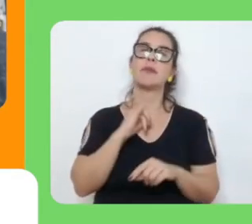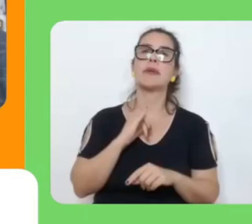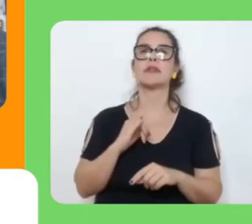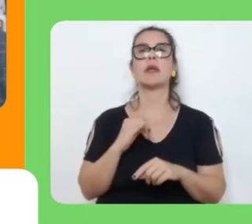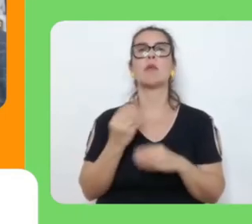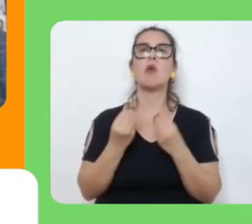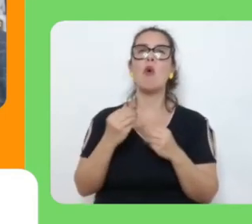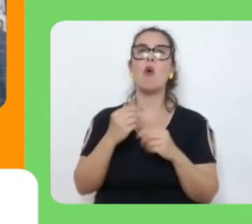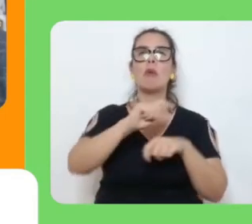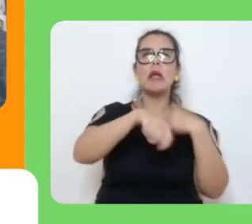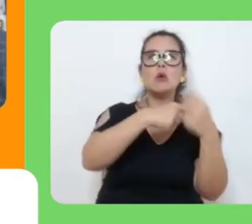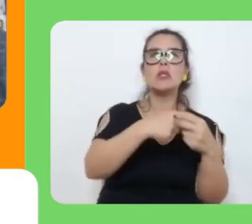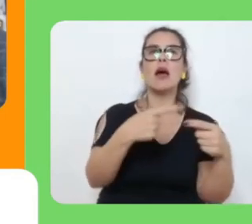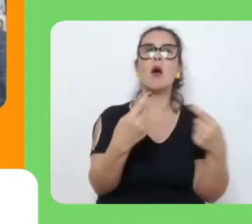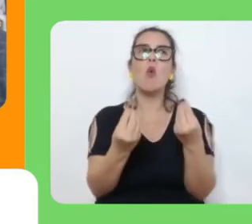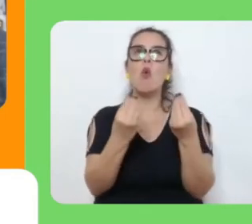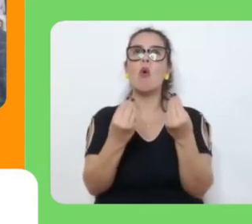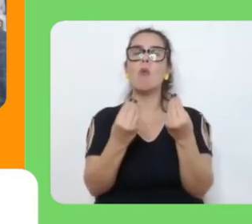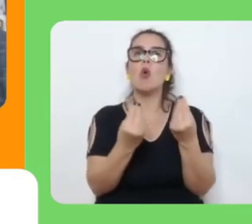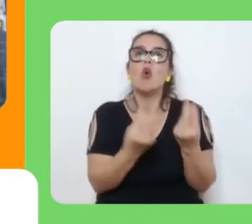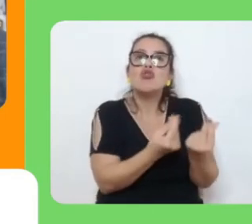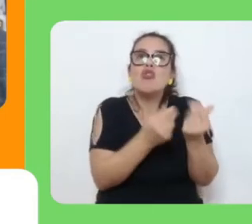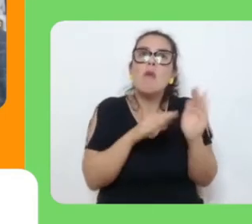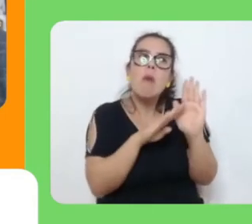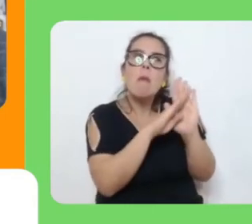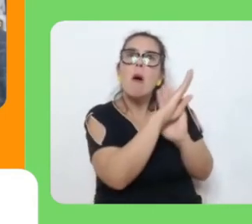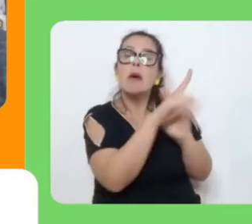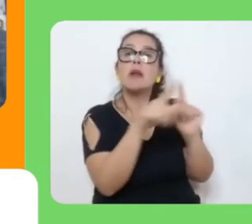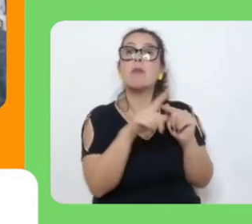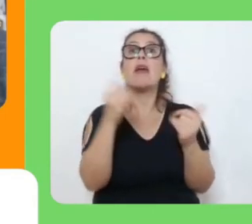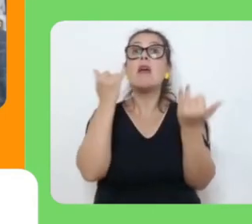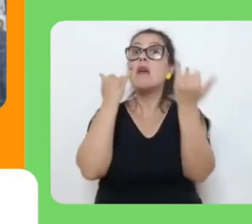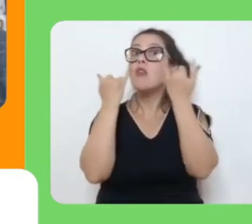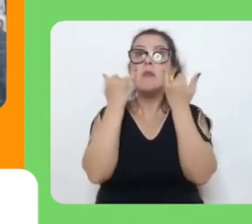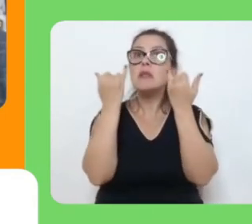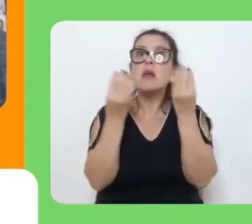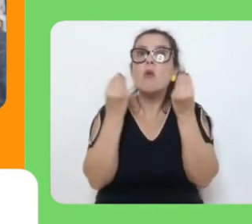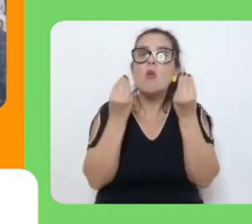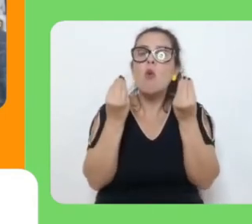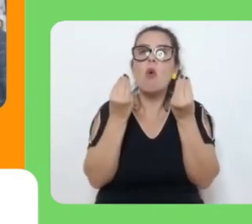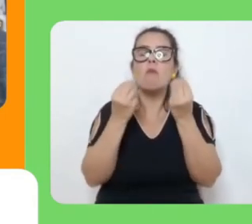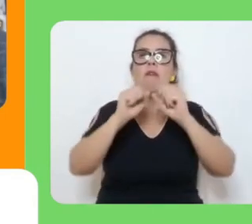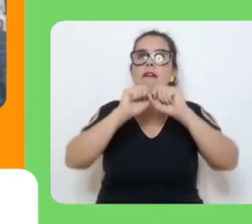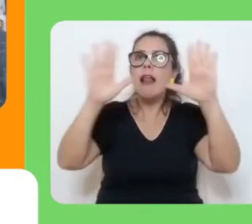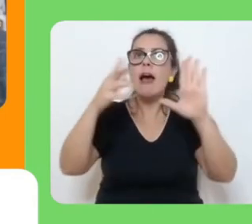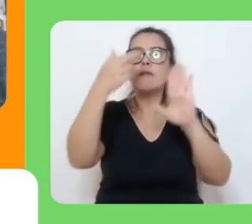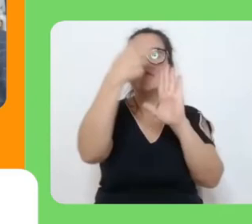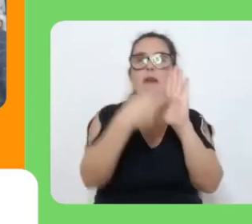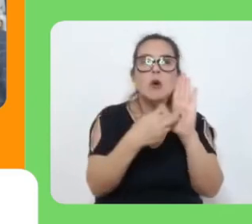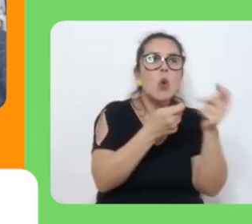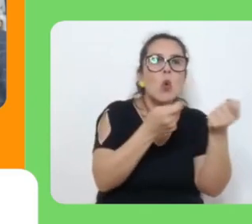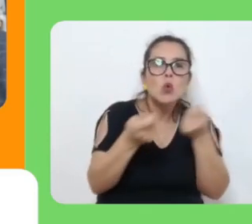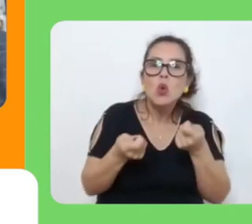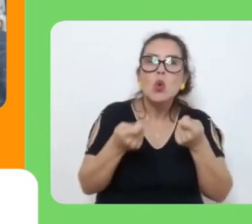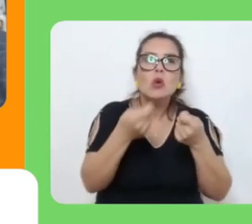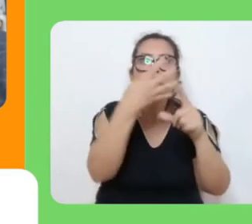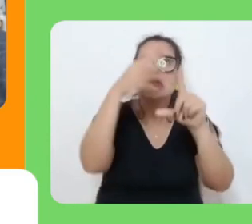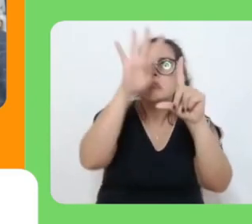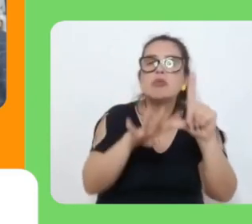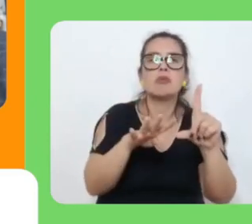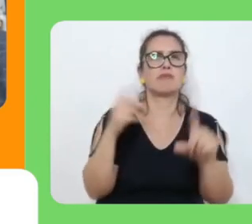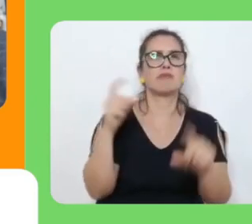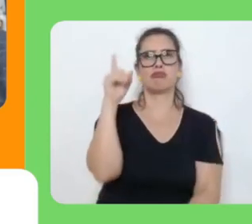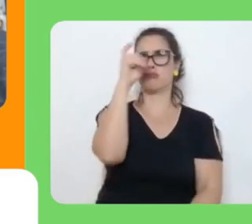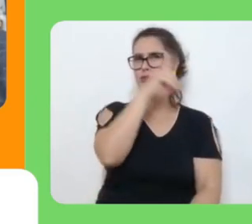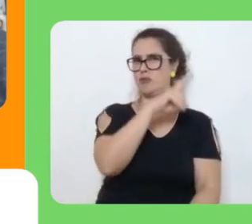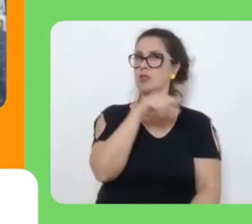subir todo o conjunto de informações para se ter esse controle. Então, eu acho que também esse momento teve um salto